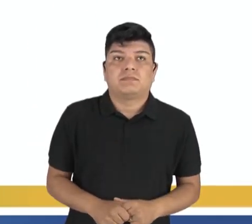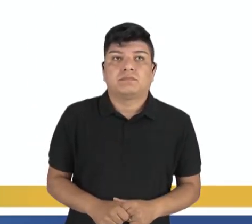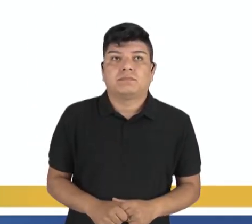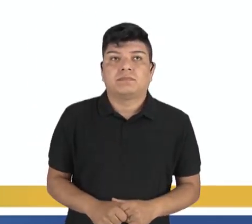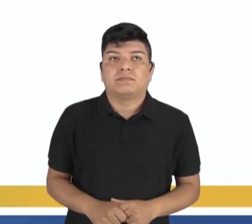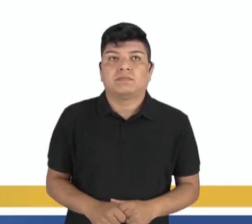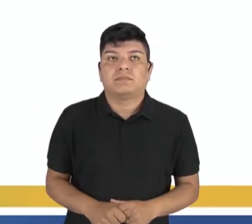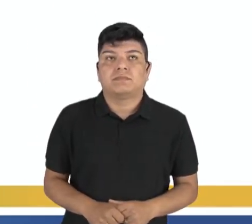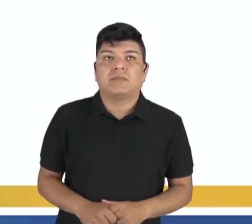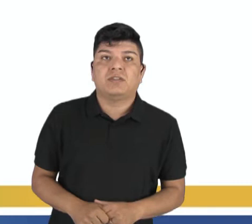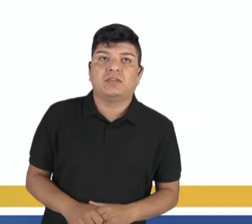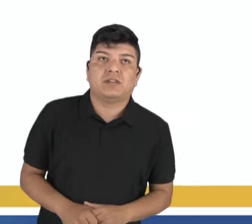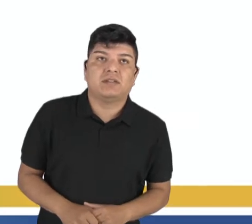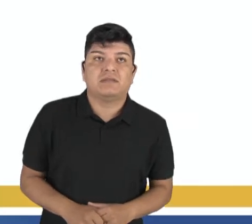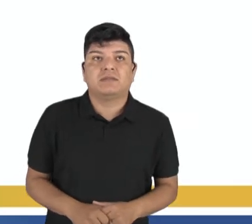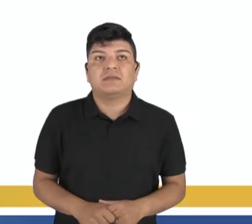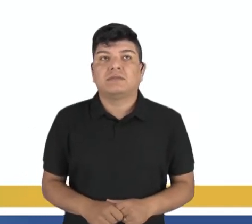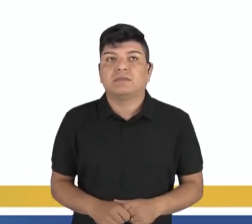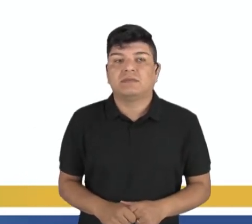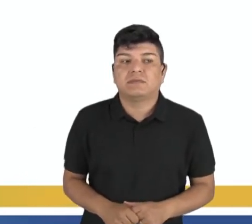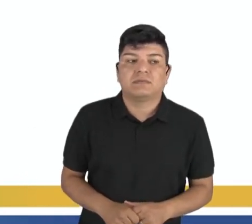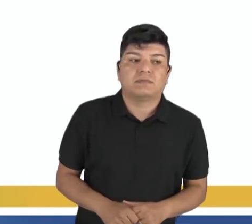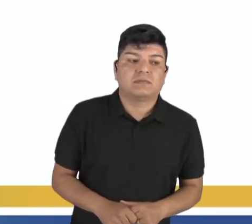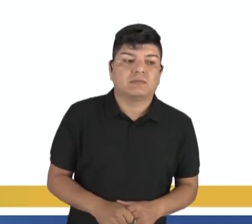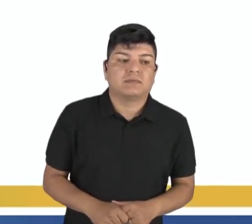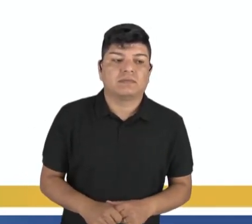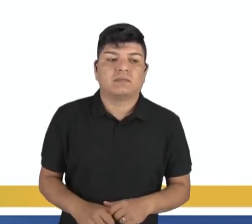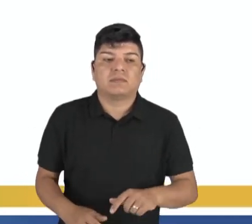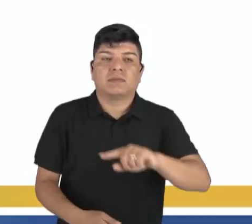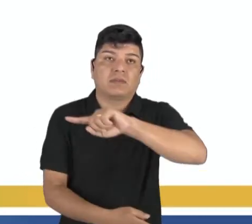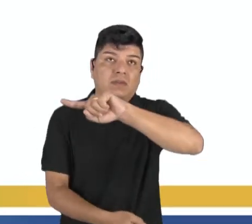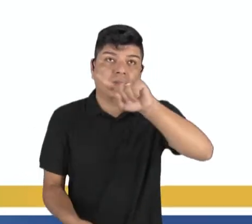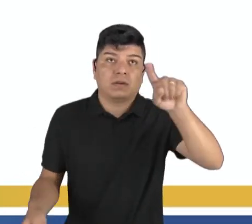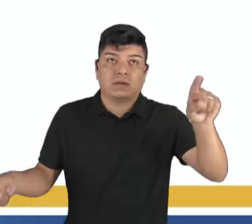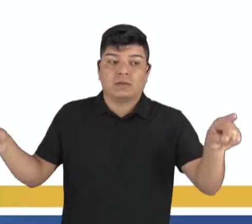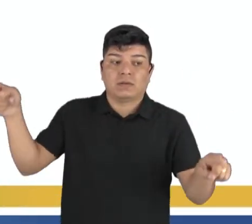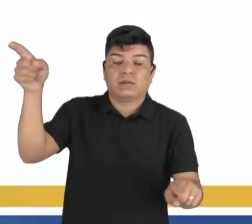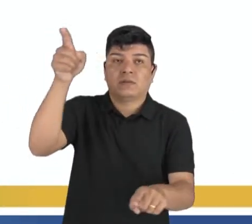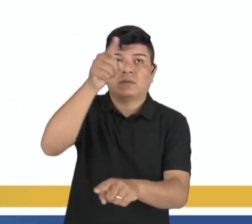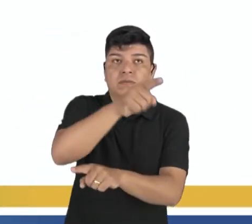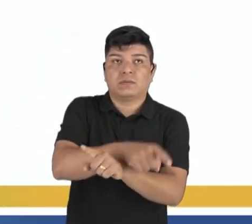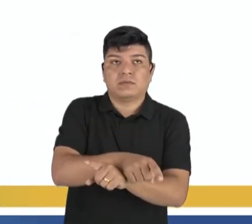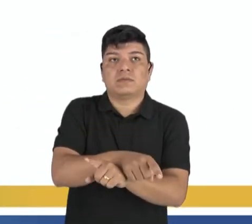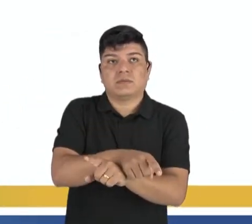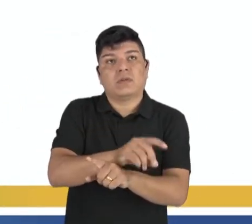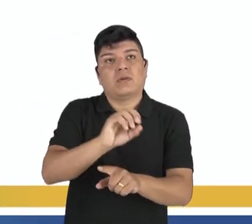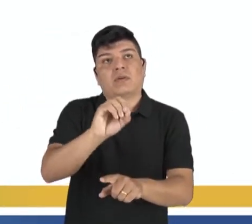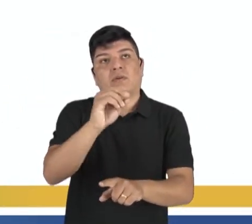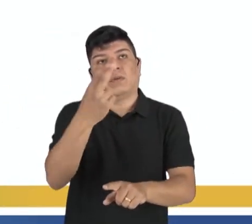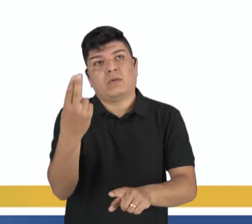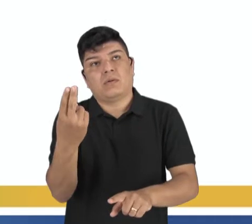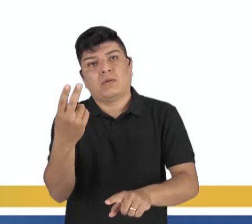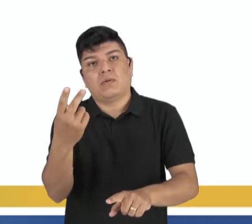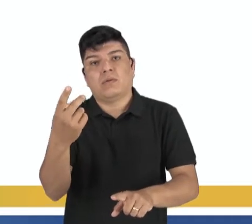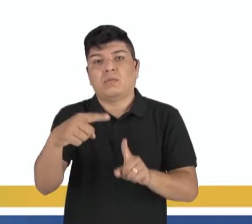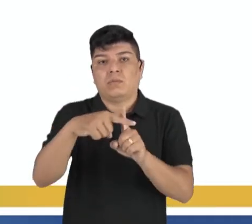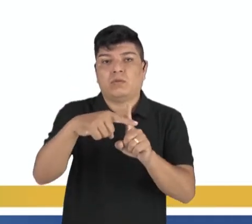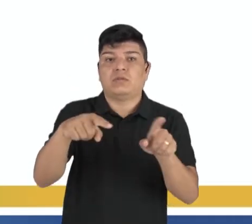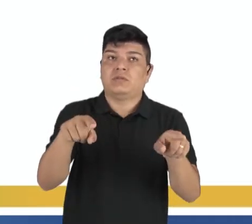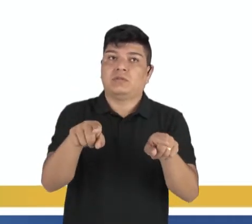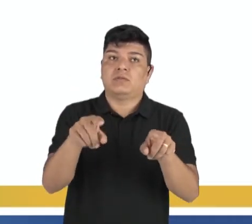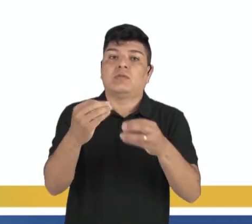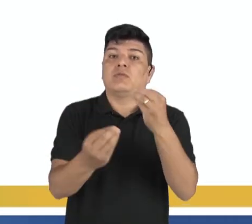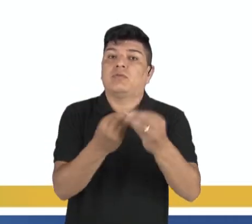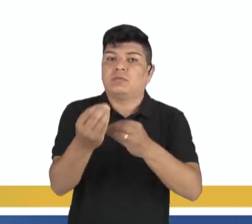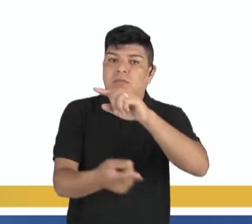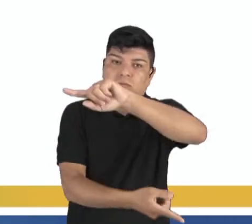é bom e aí a gente tenha sentido Durango ele pode ser um sentido anti-horário ou sentido positivo e como que seria esse